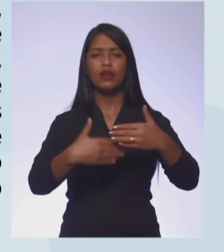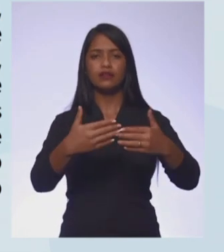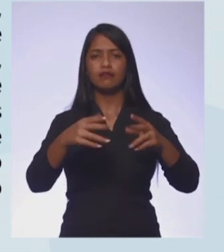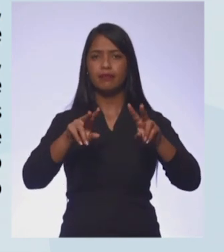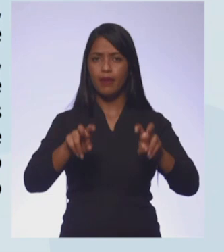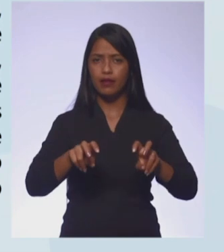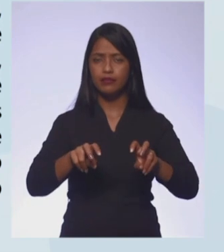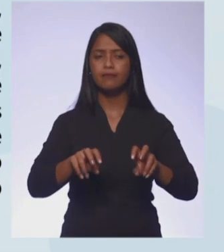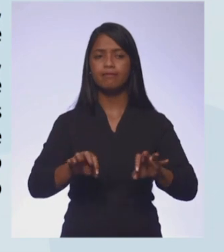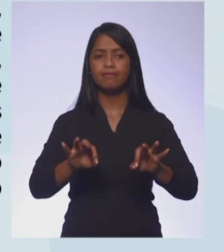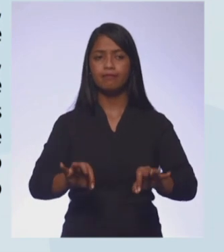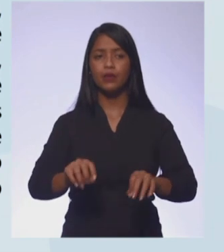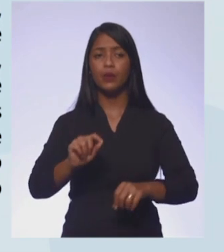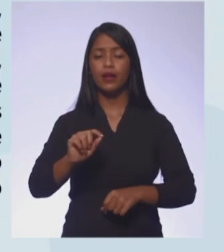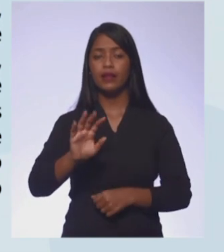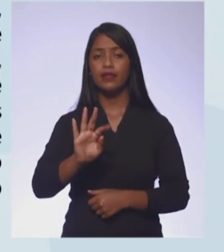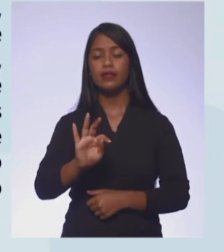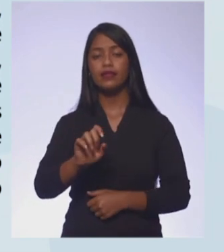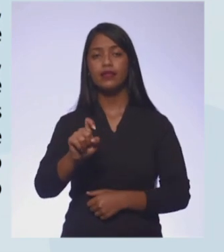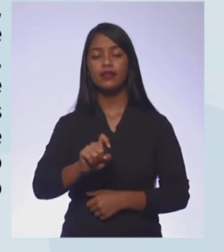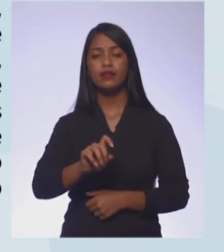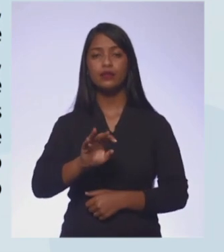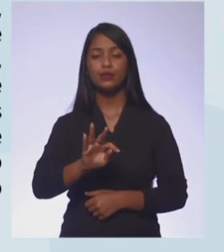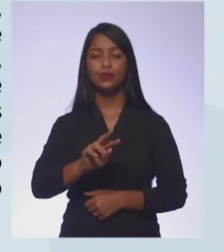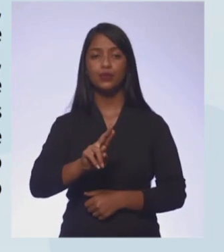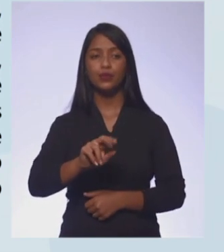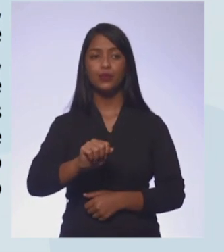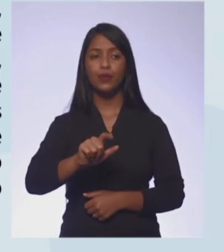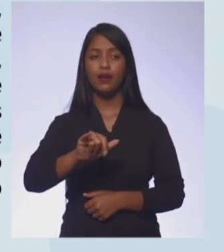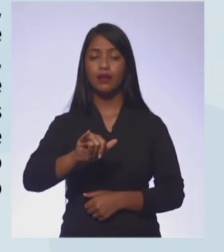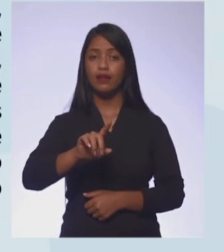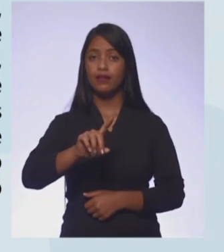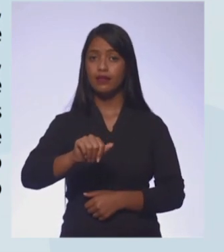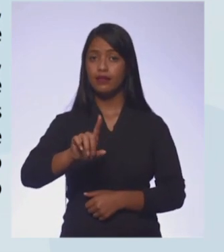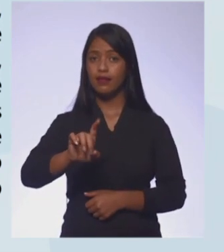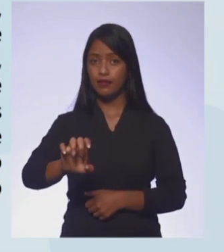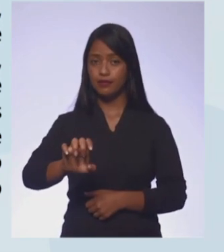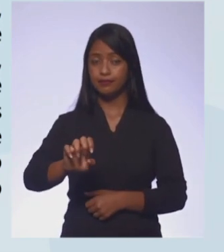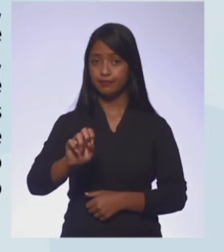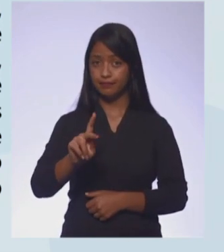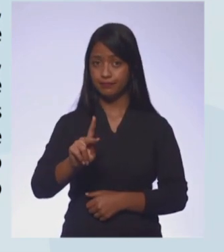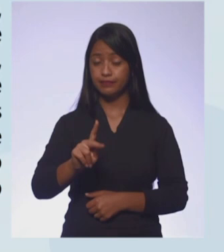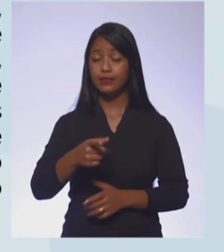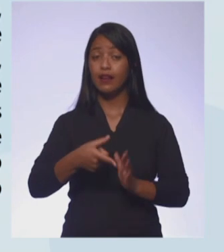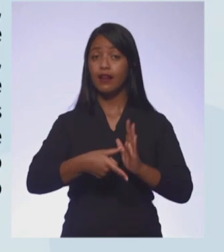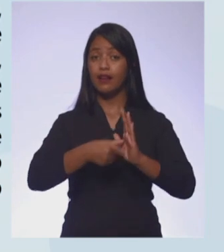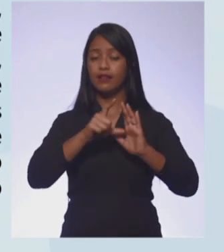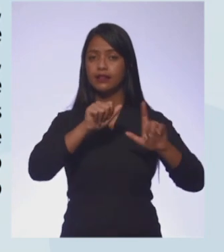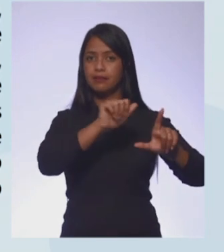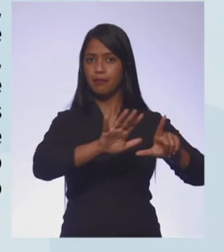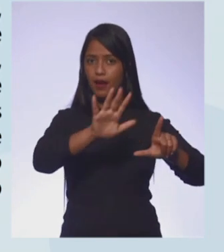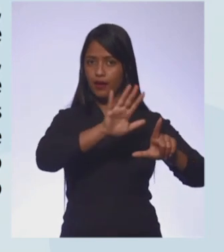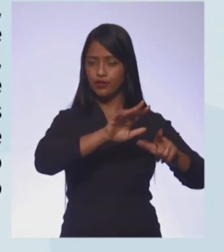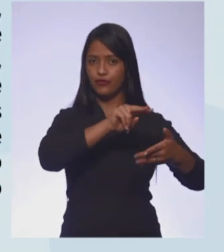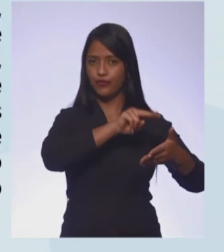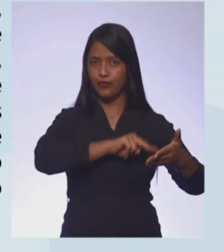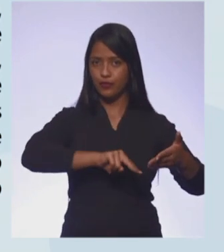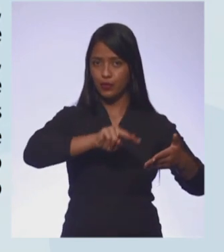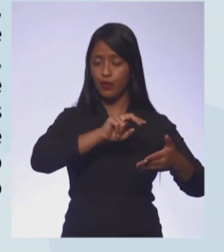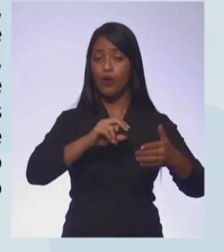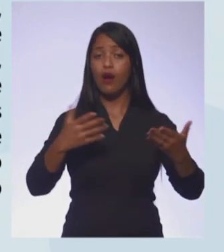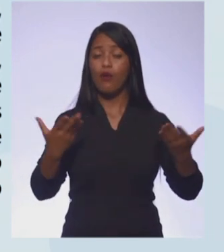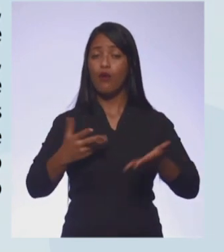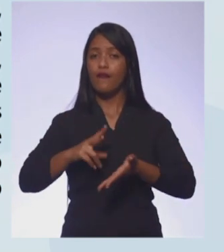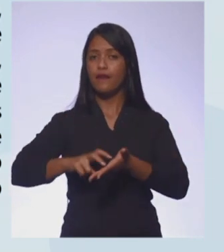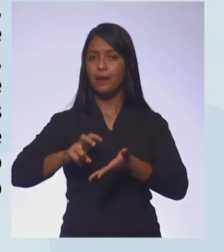textualidade. Estávamos trabalhando com o não verbal, mas esse texto vai estar relacionado mais ao verbal aqui. Produz a